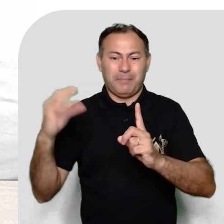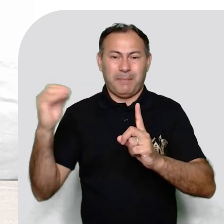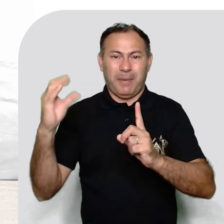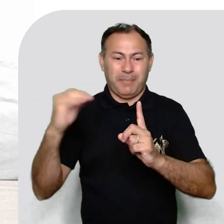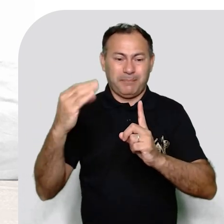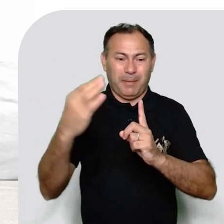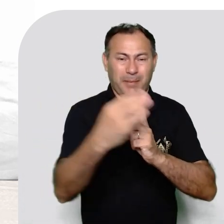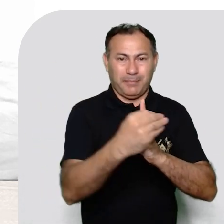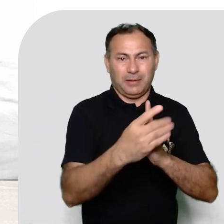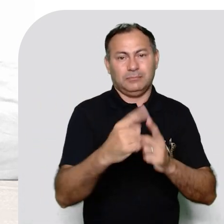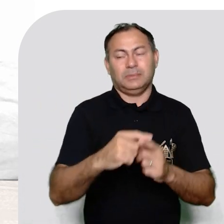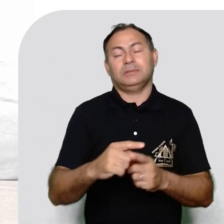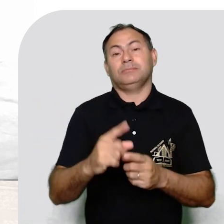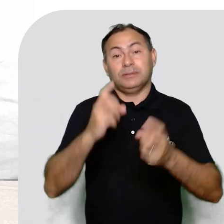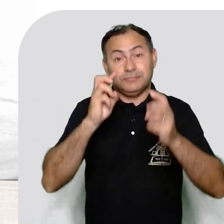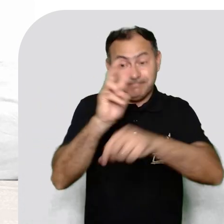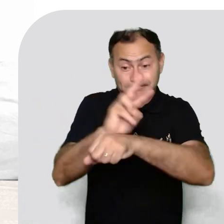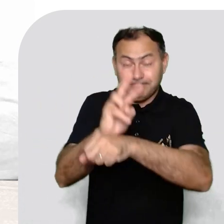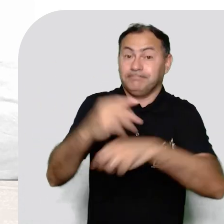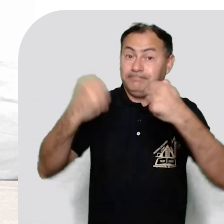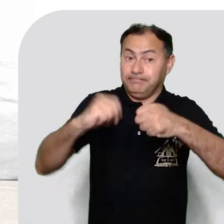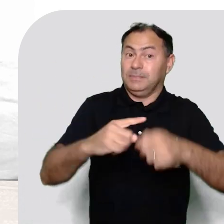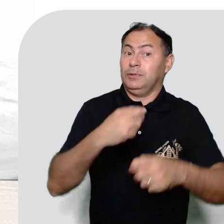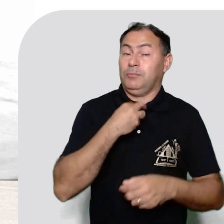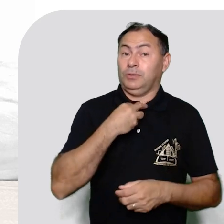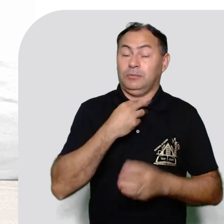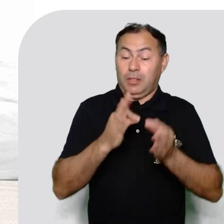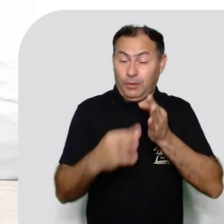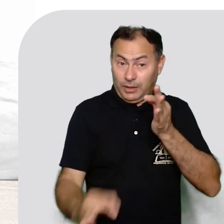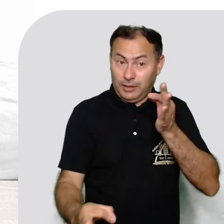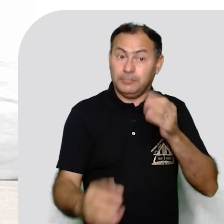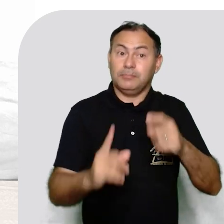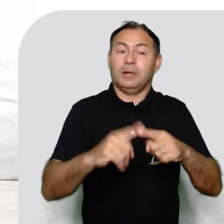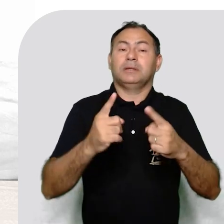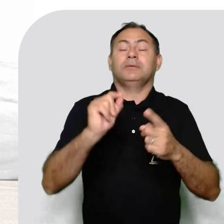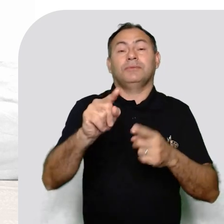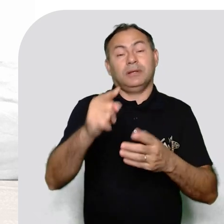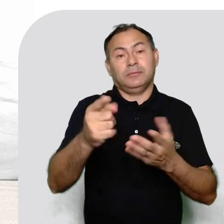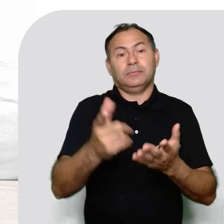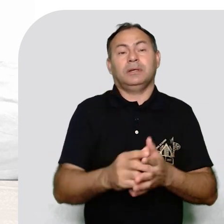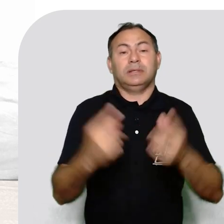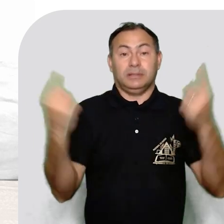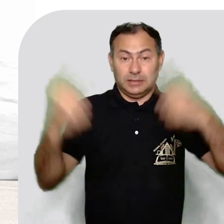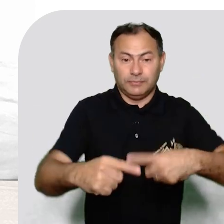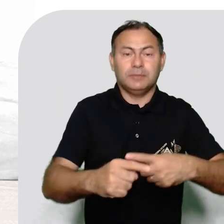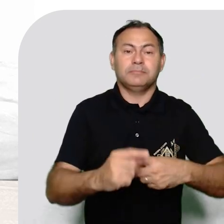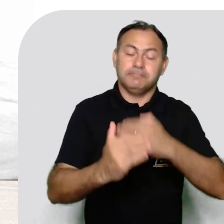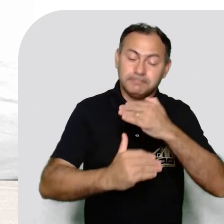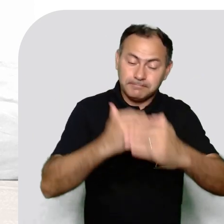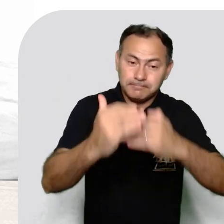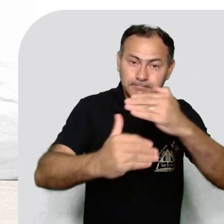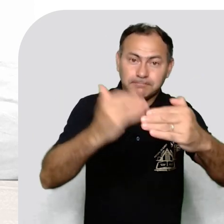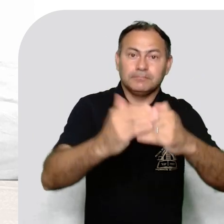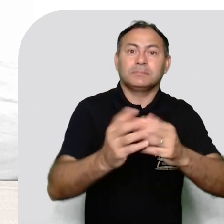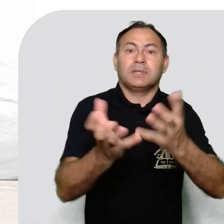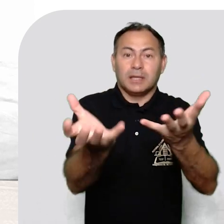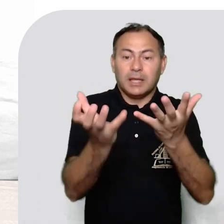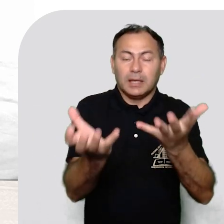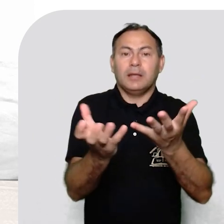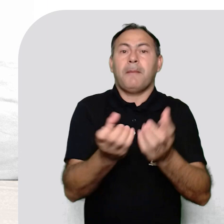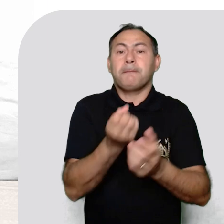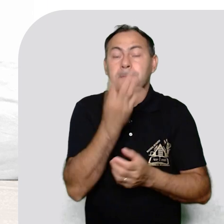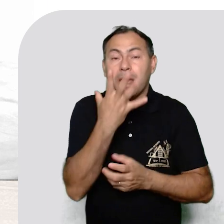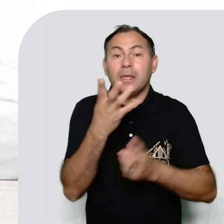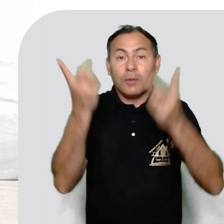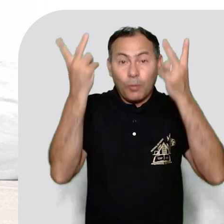é extremamente necessária. Não podemos aqui nos alongar, mas fica aí esse desafio de construir, para buscar esse